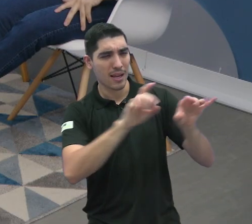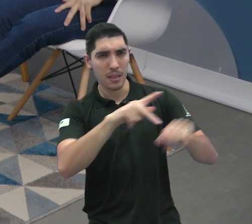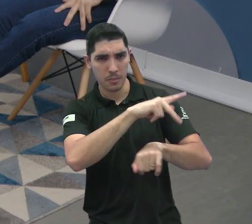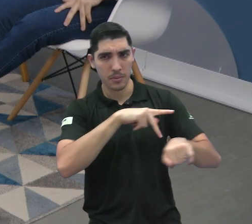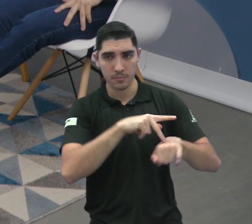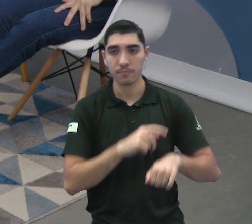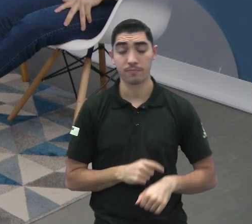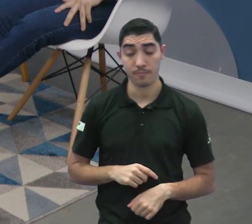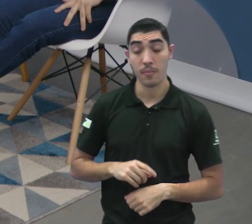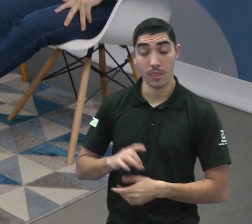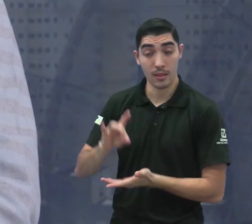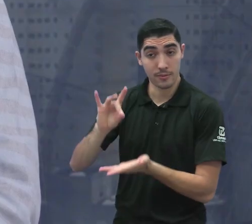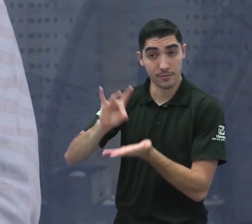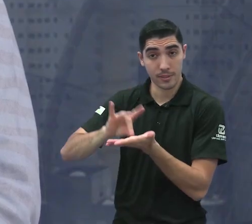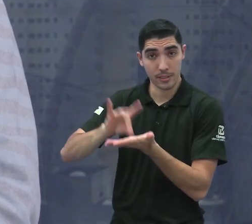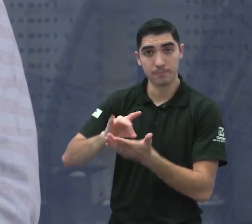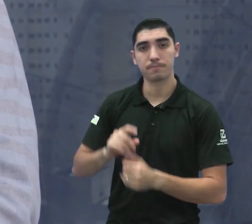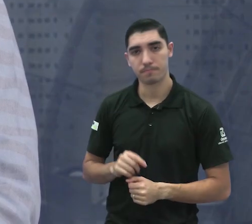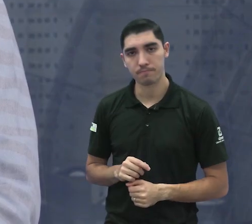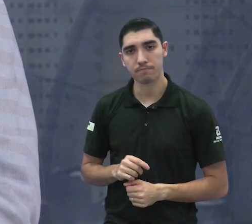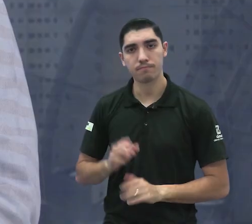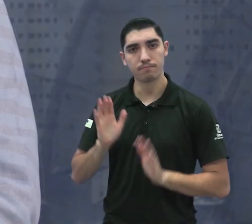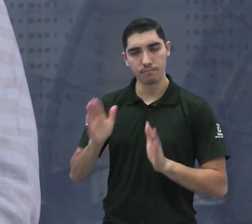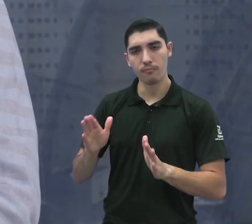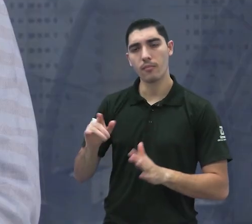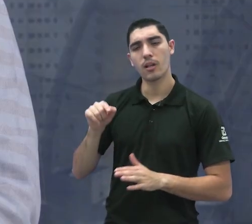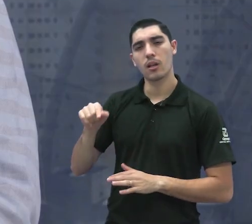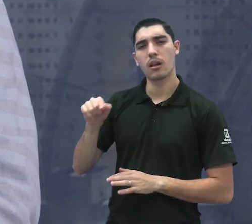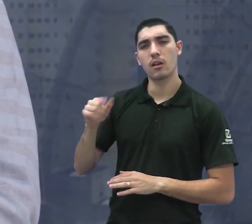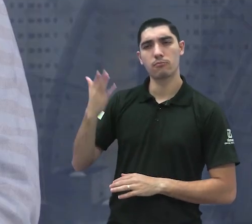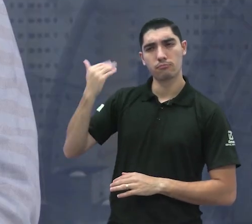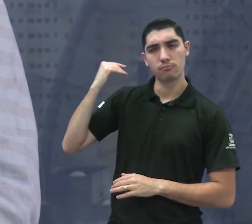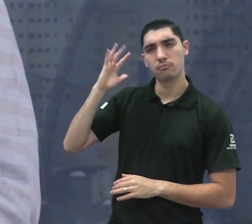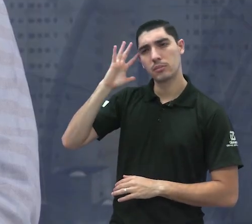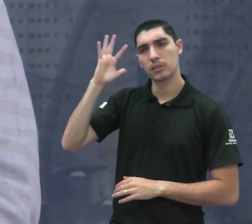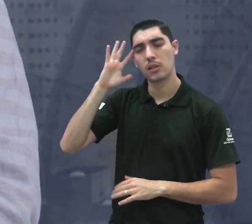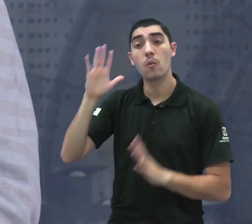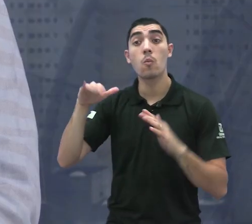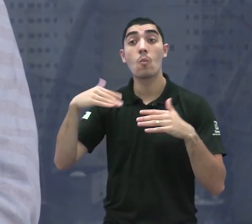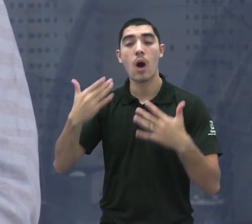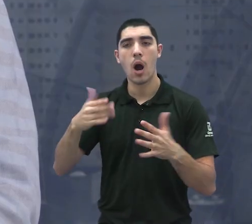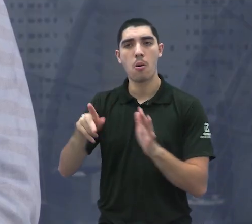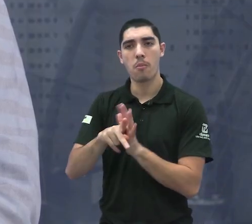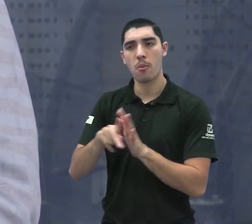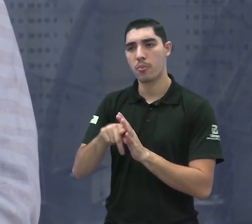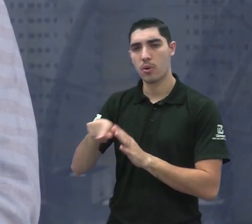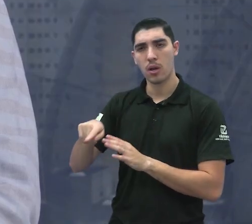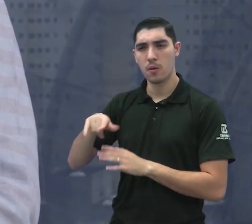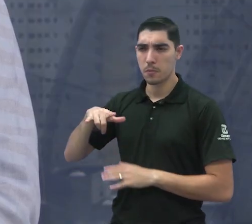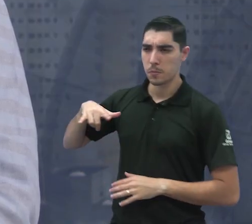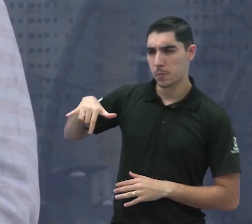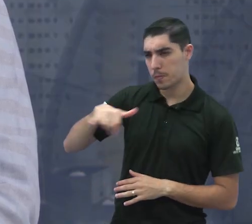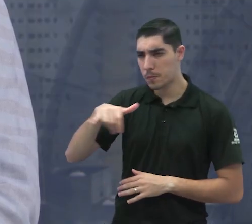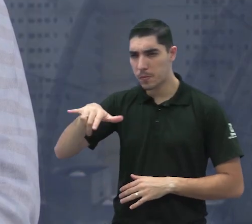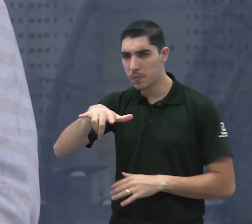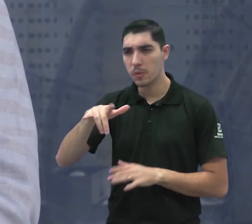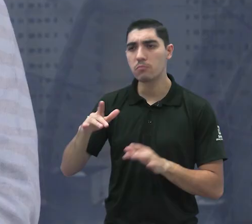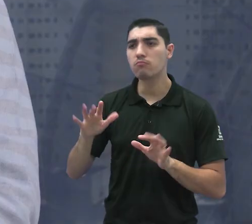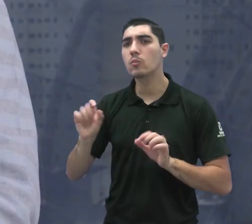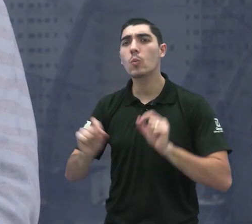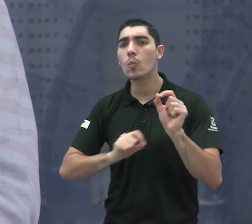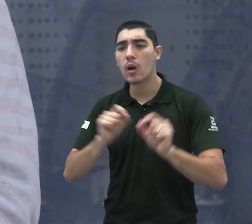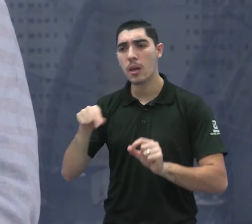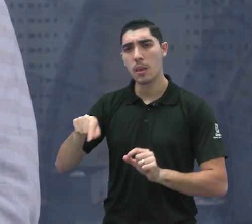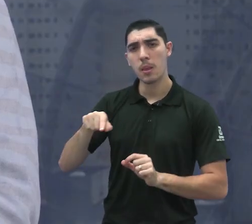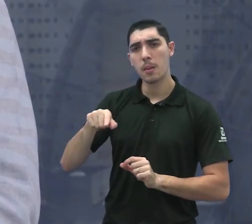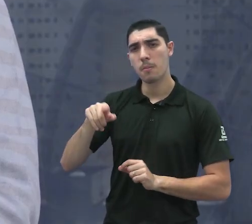certeza. Existiu, na época de qual seria o caça escolhido pelas Forças Armadas Brasileiras, uma certa polêmica de qual